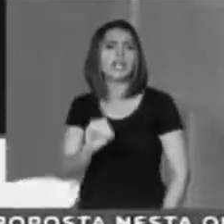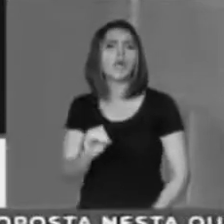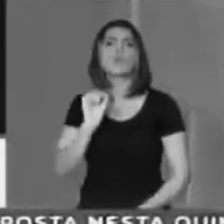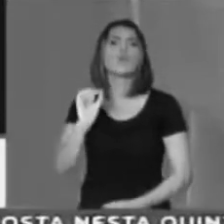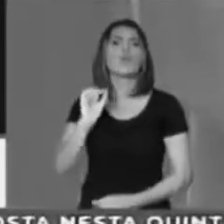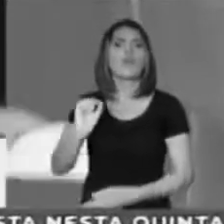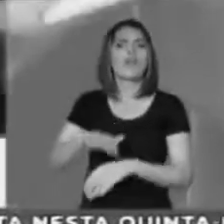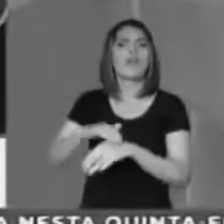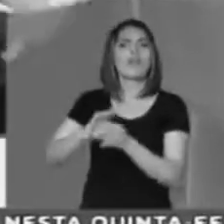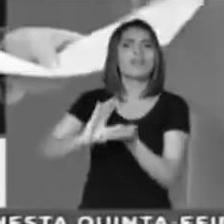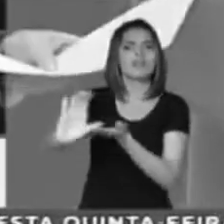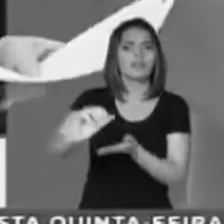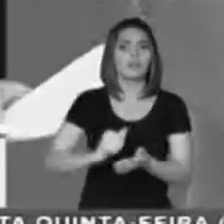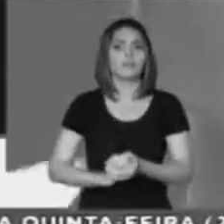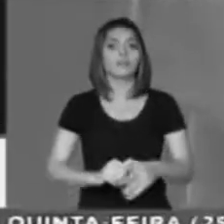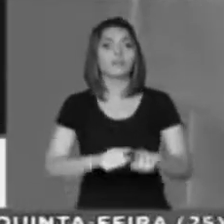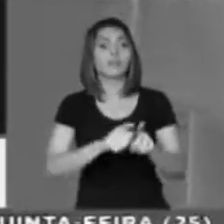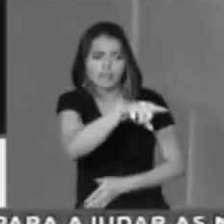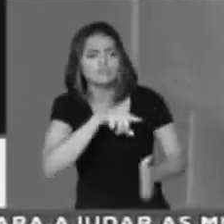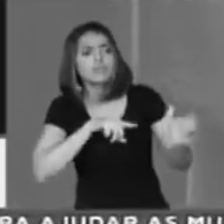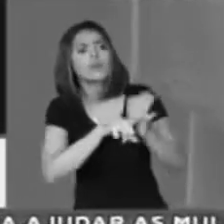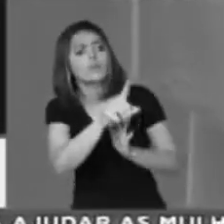Eu queria saber se o PSL